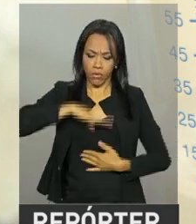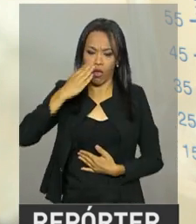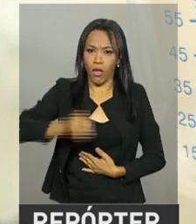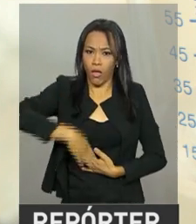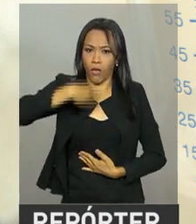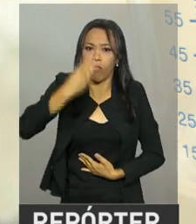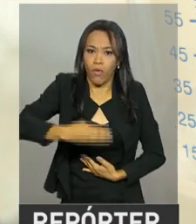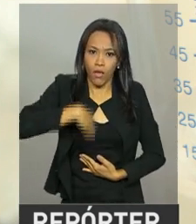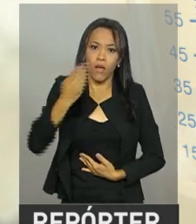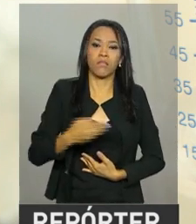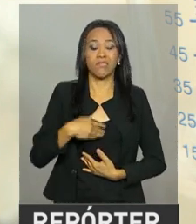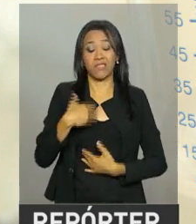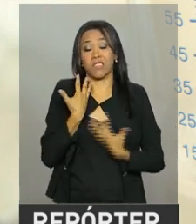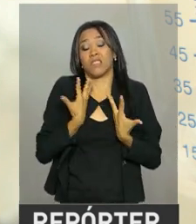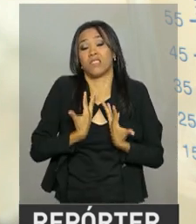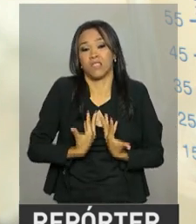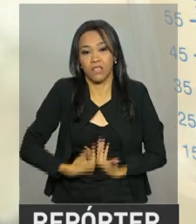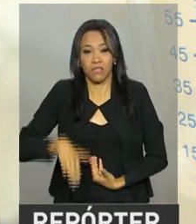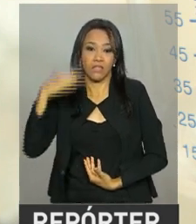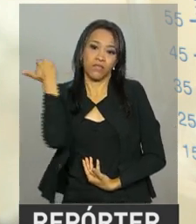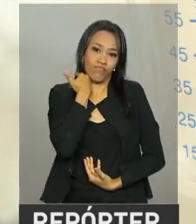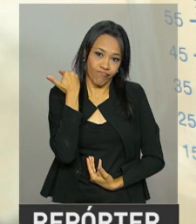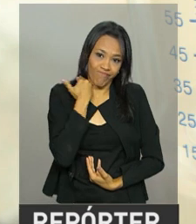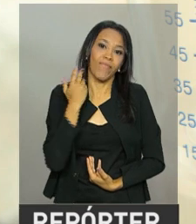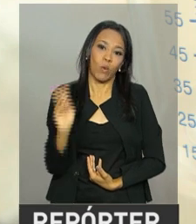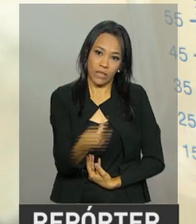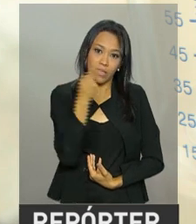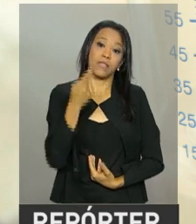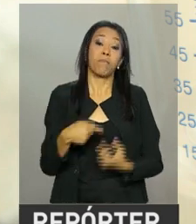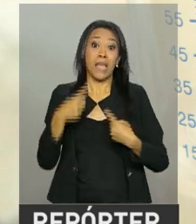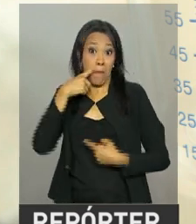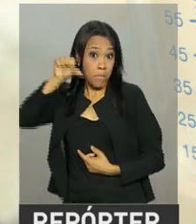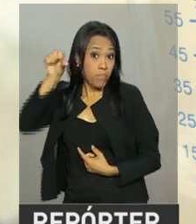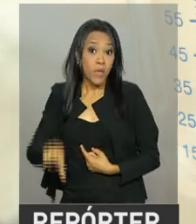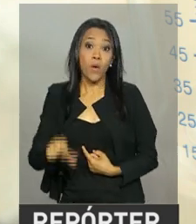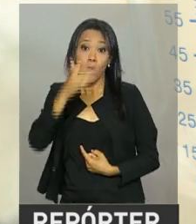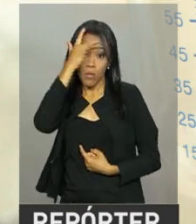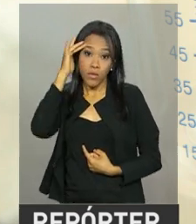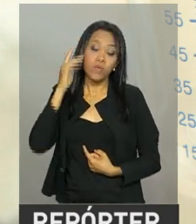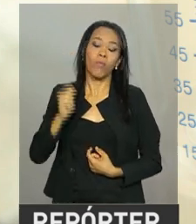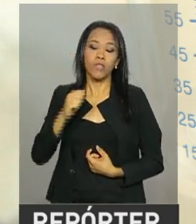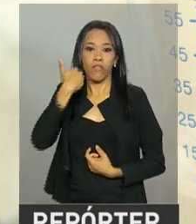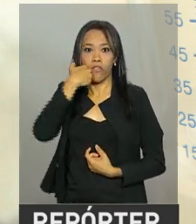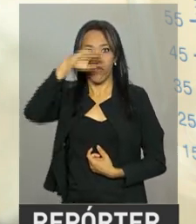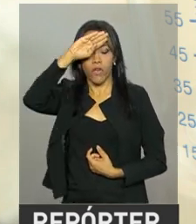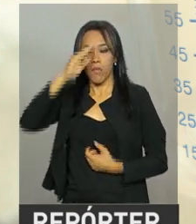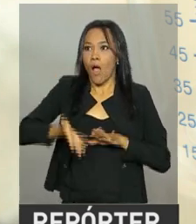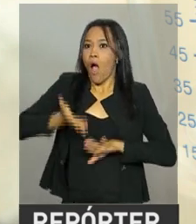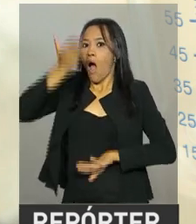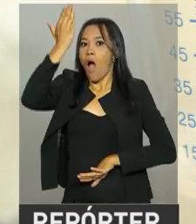vômitos fadiga e fraqueza em casos graves a pessoa pode desenvolver febre alta